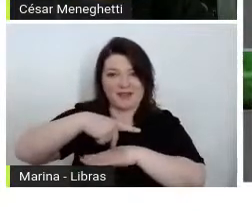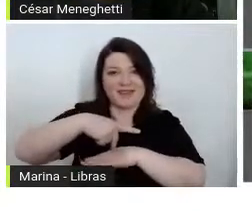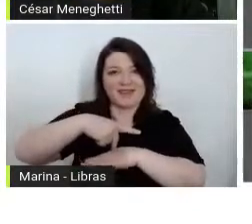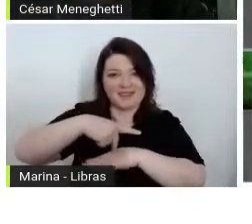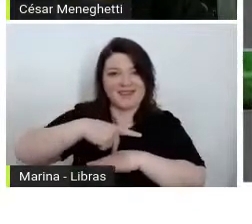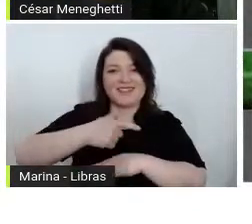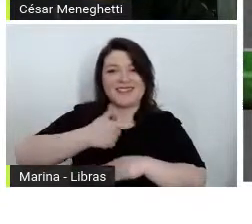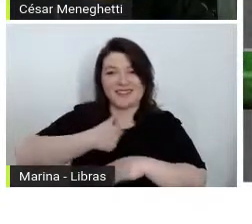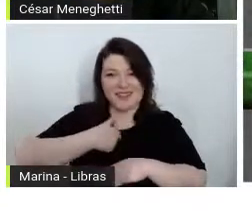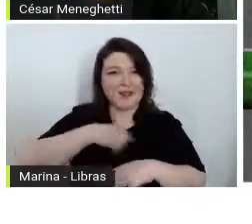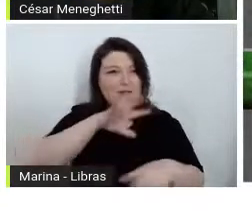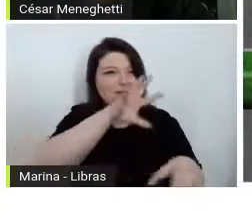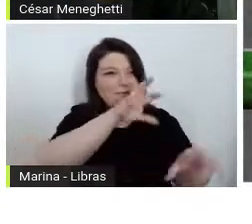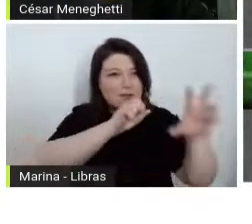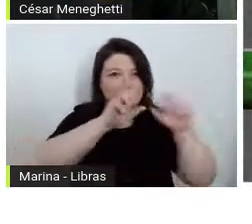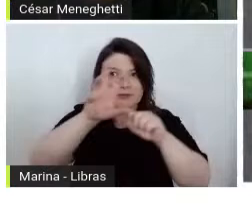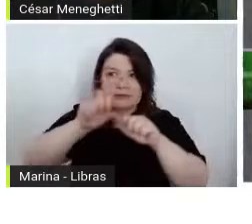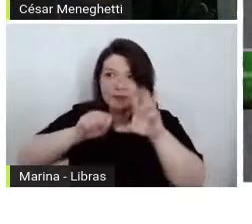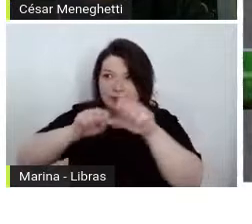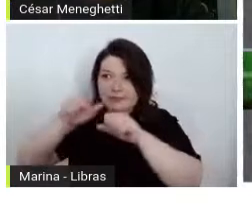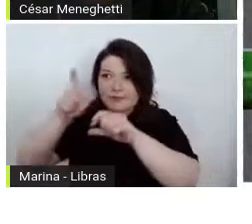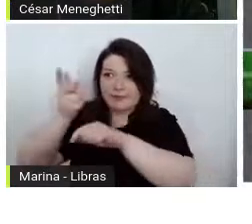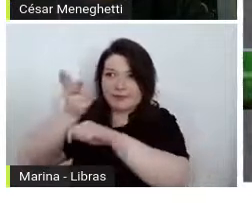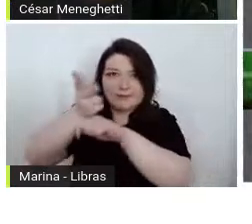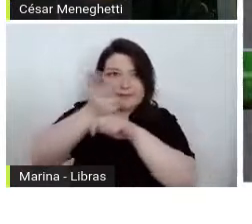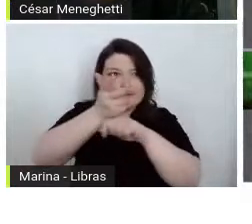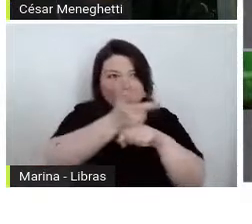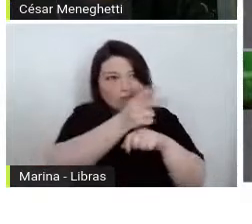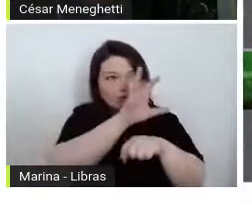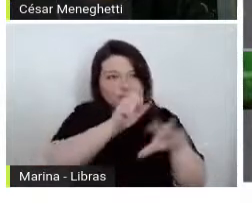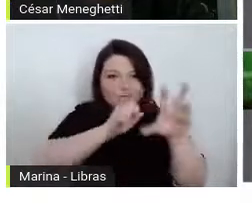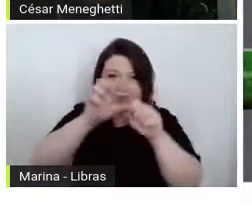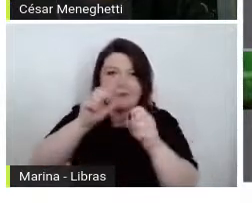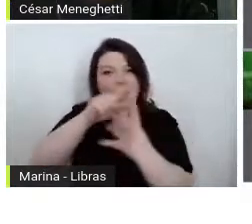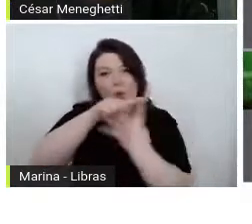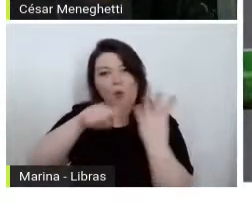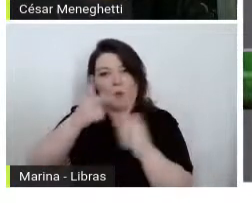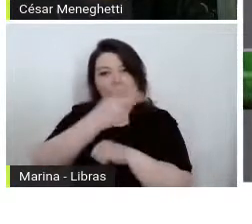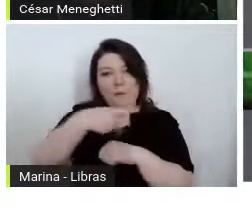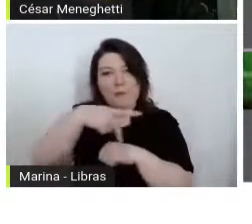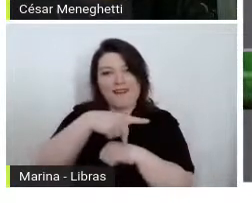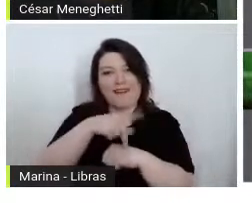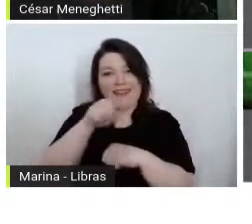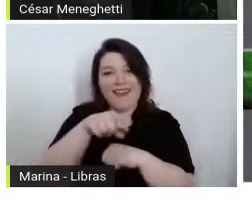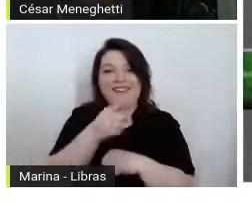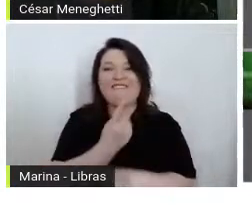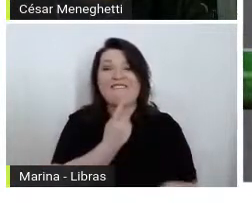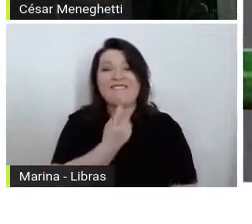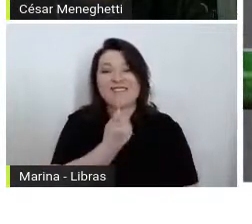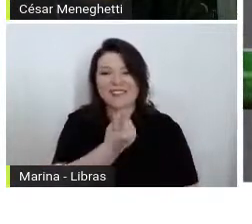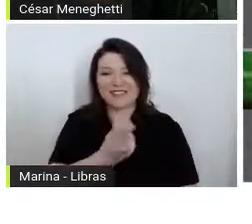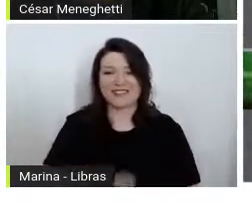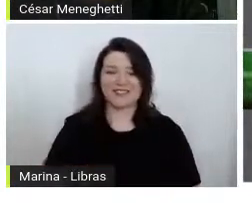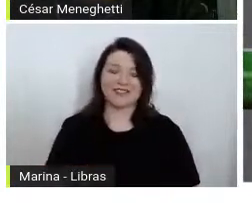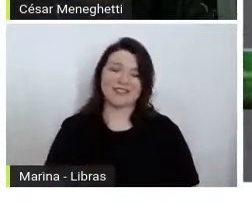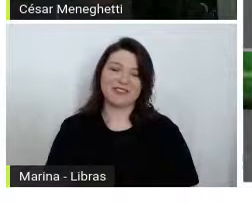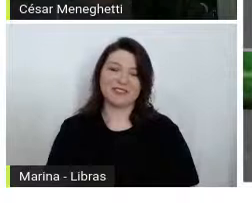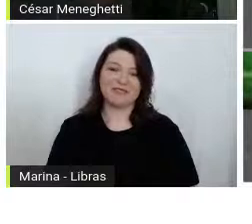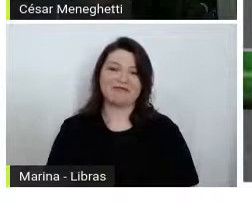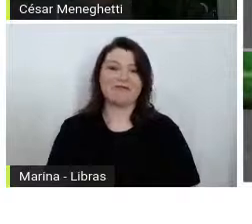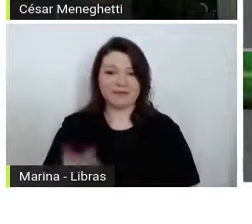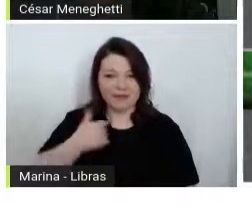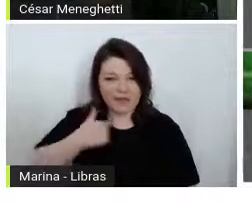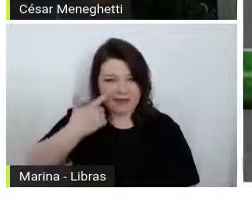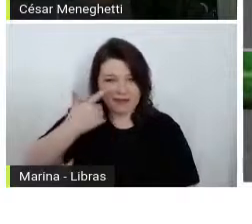captado essas imagens, os quatro lugares. Ah, ótimo. A gente viu uma imagem que era das projeções, né? Esse